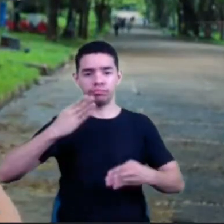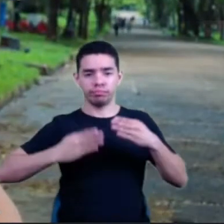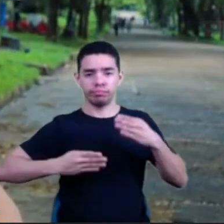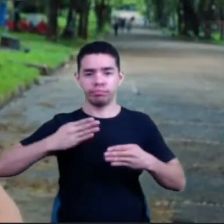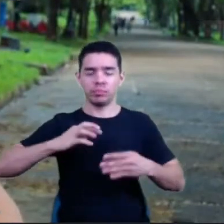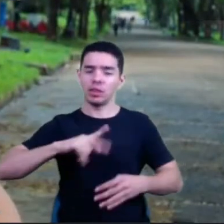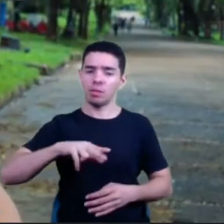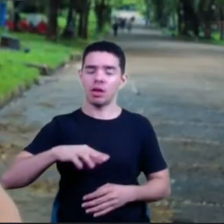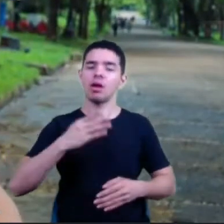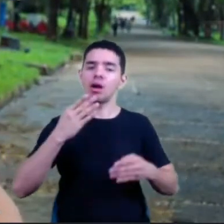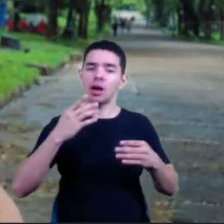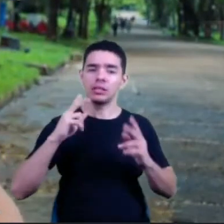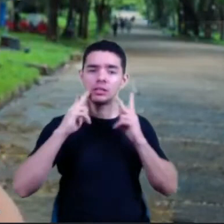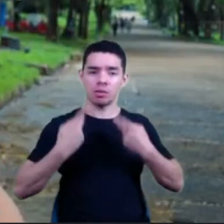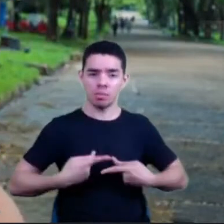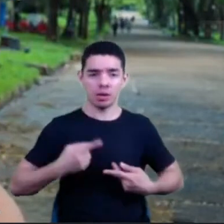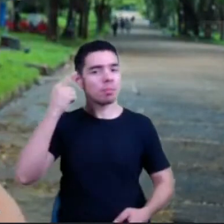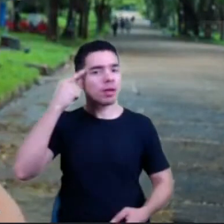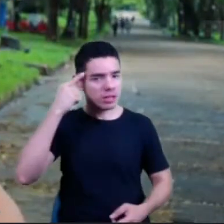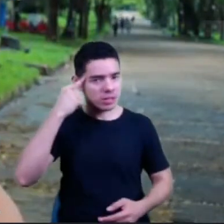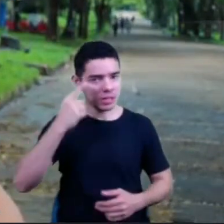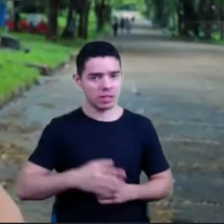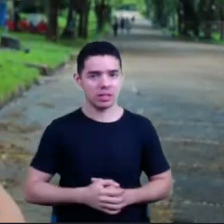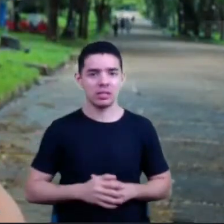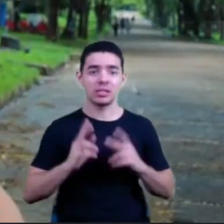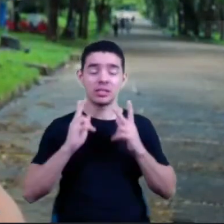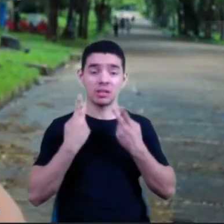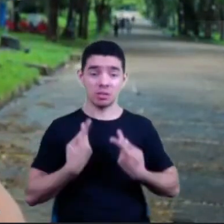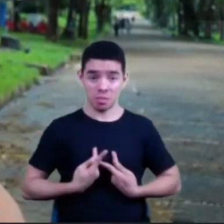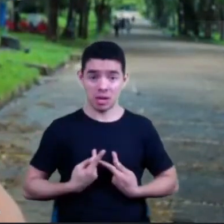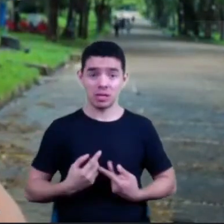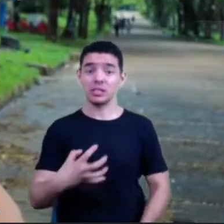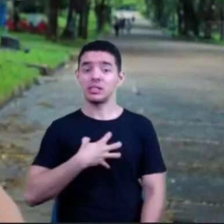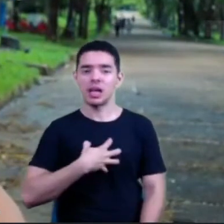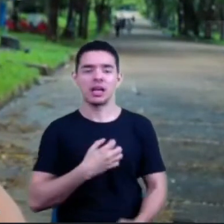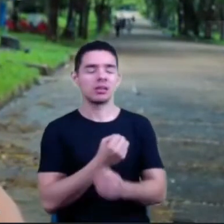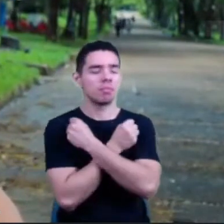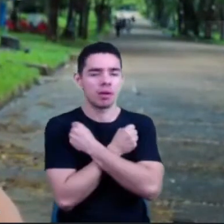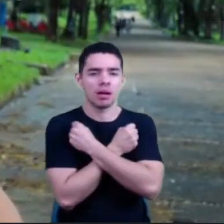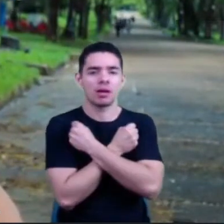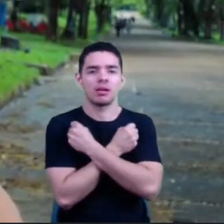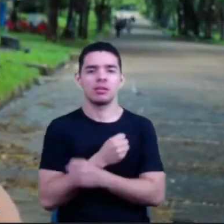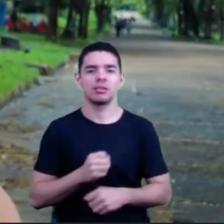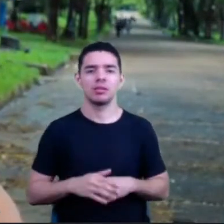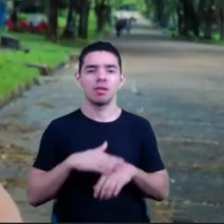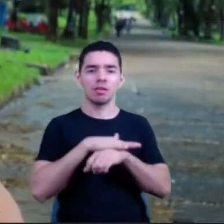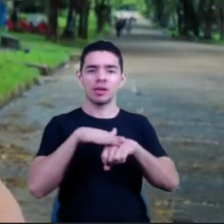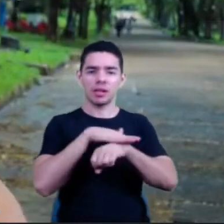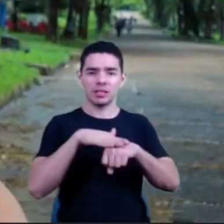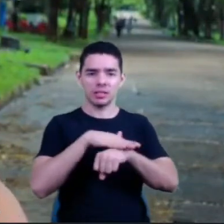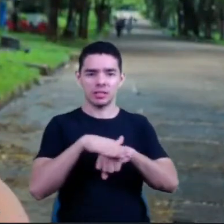que você programa. Seres humanos não são isso. Seres humanos sentem, abraçam,